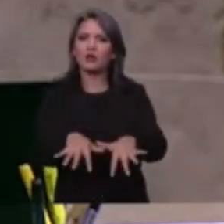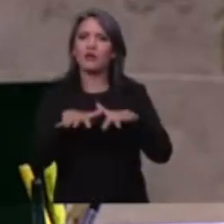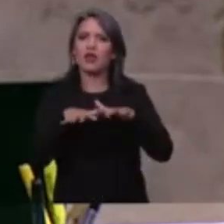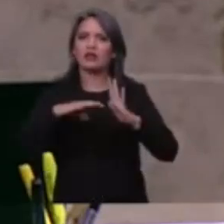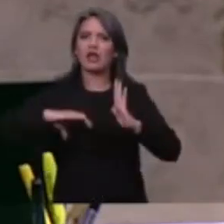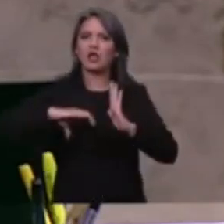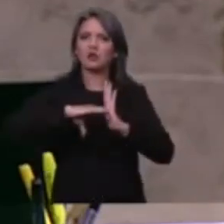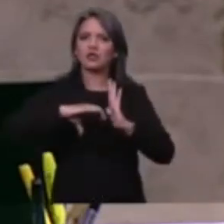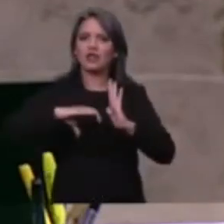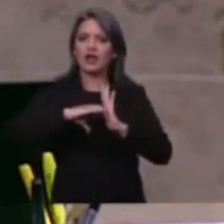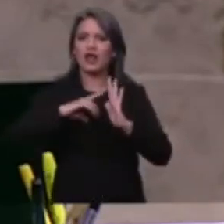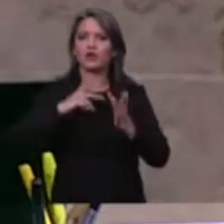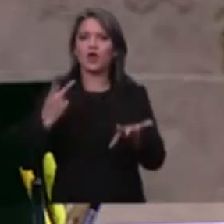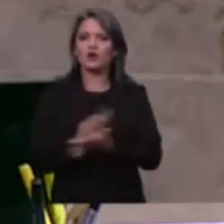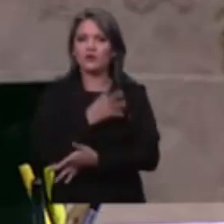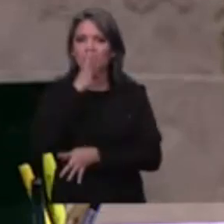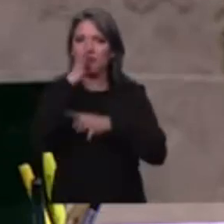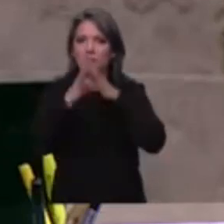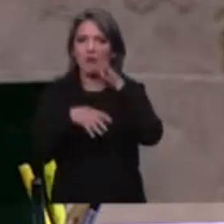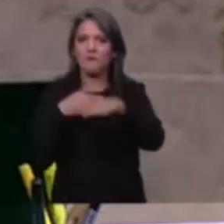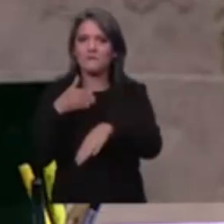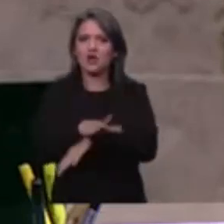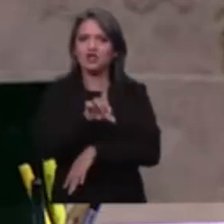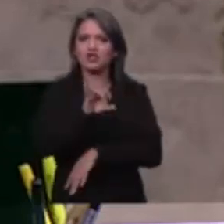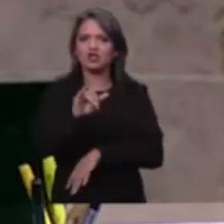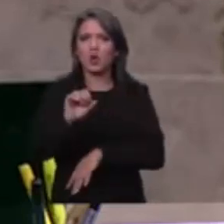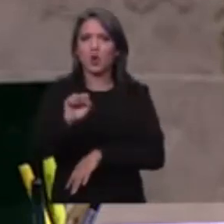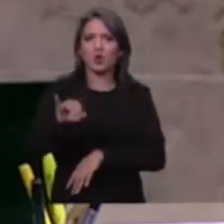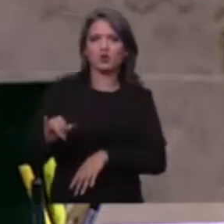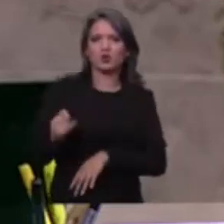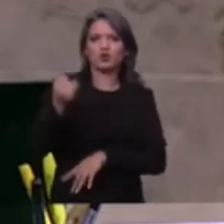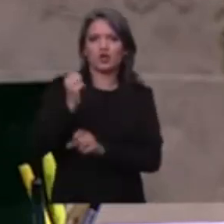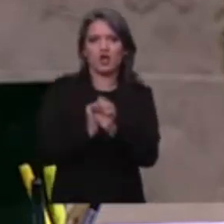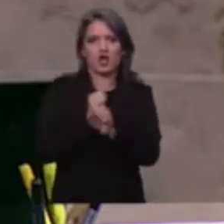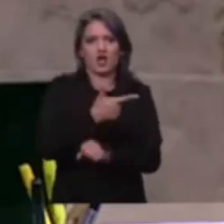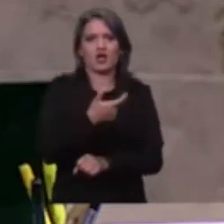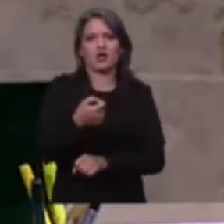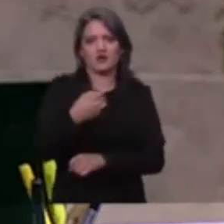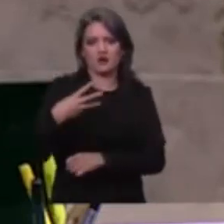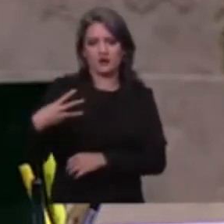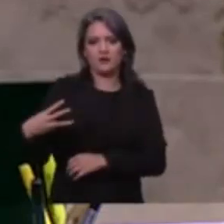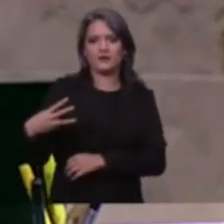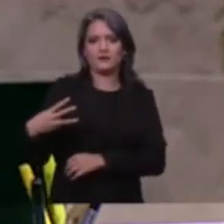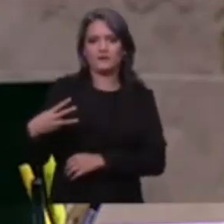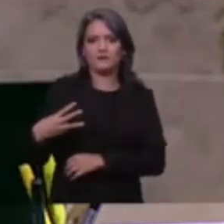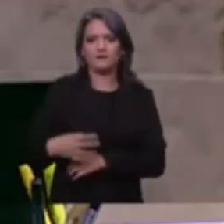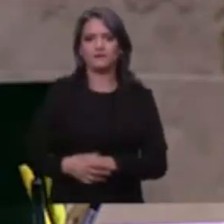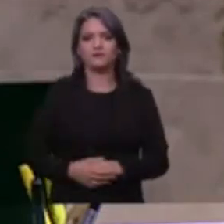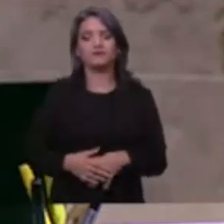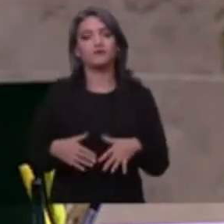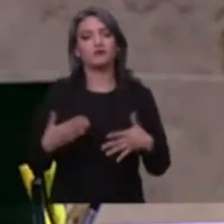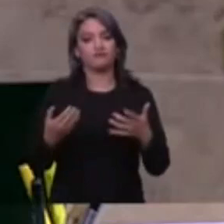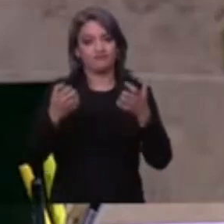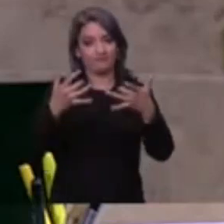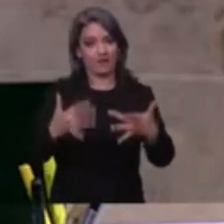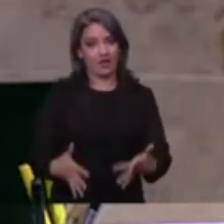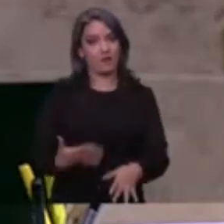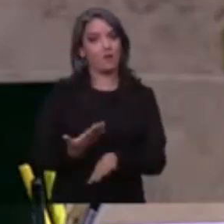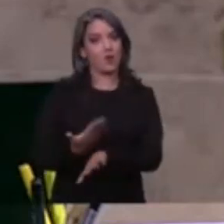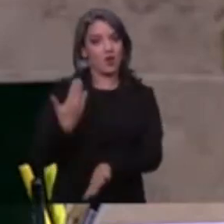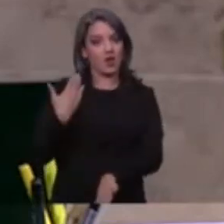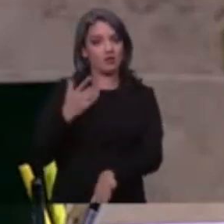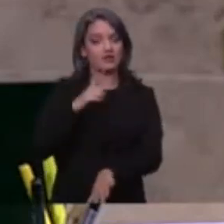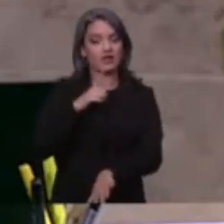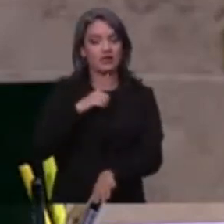Federal, invadido no dia 8 de janeiro de 2023. Como já exposto anteriormente,